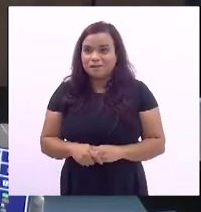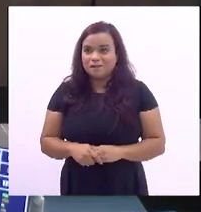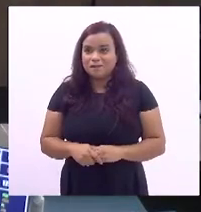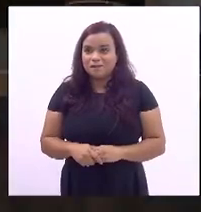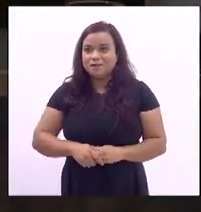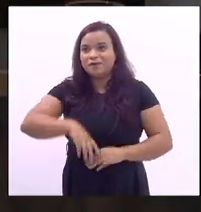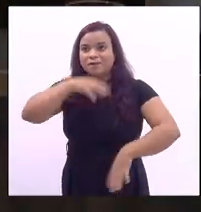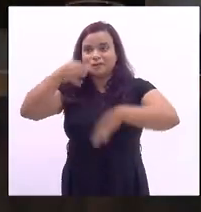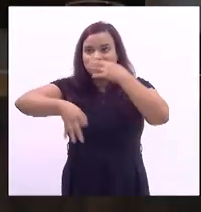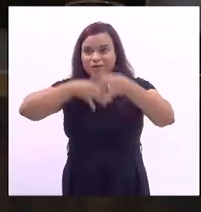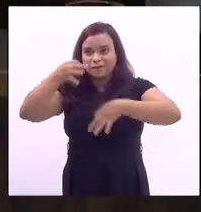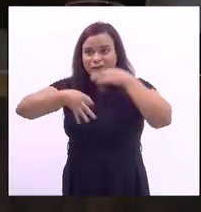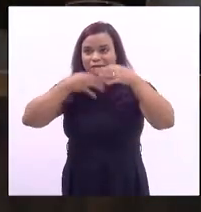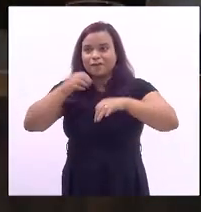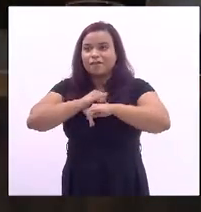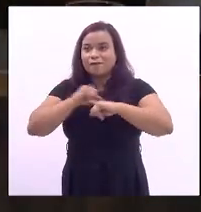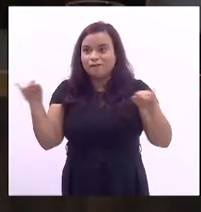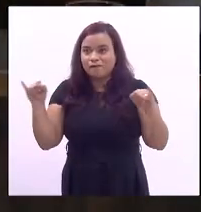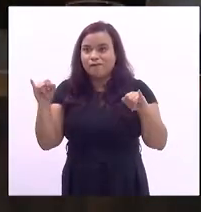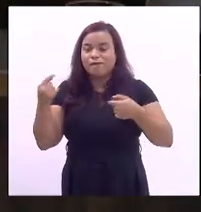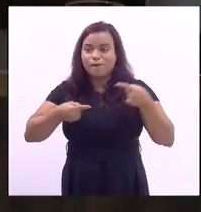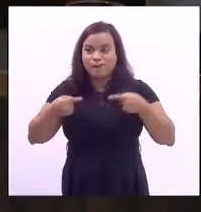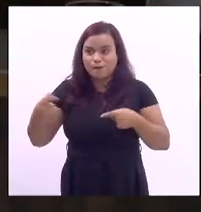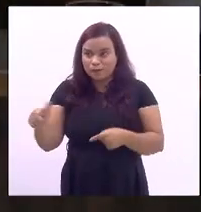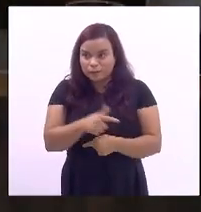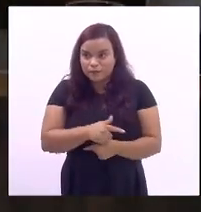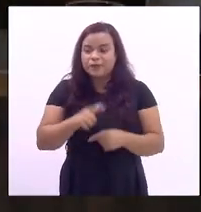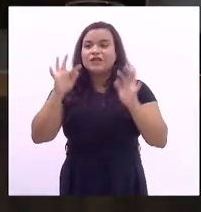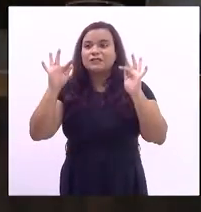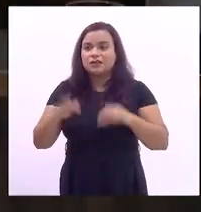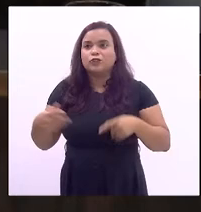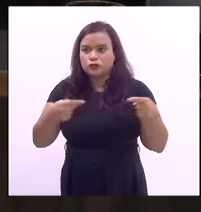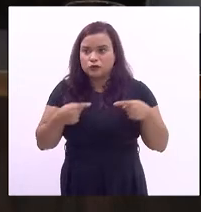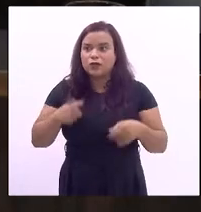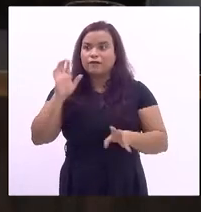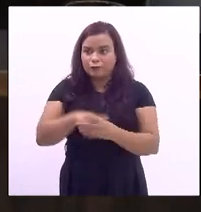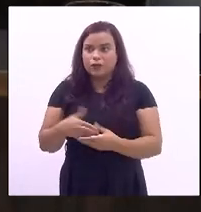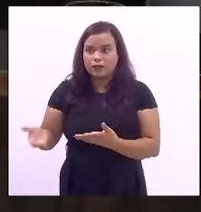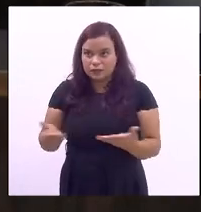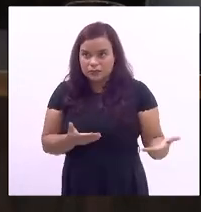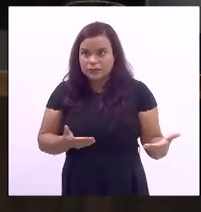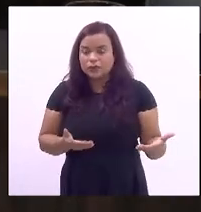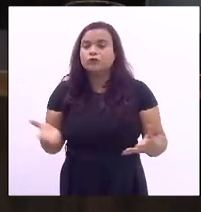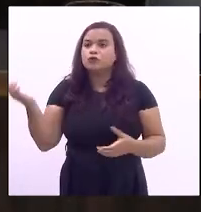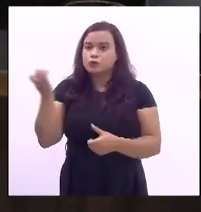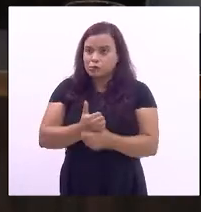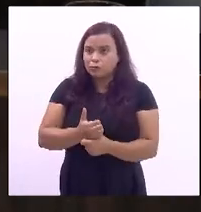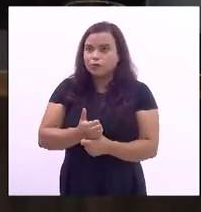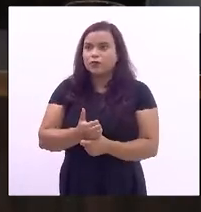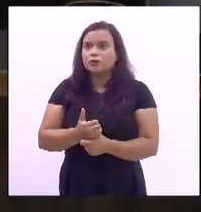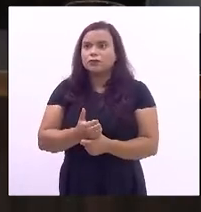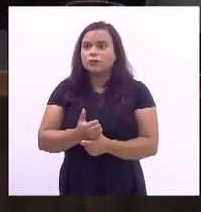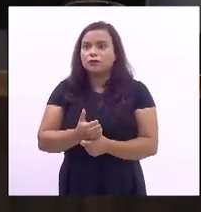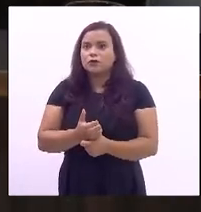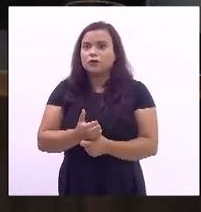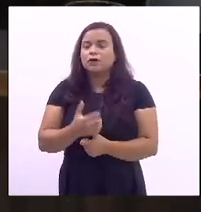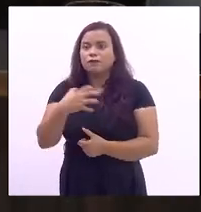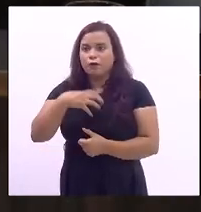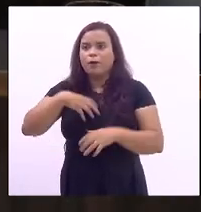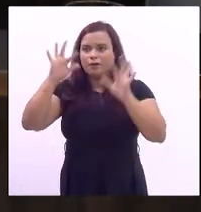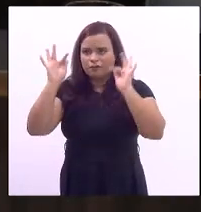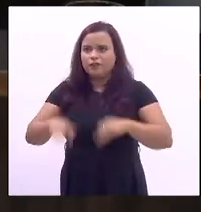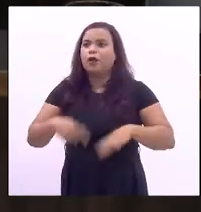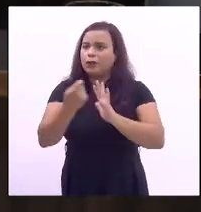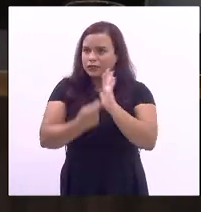e os pareceres emitidos em discussão na Avenida quer discutir se a discussão em votação substitutivo da vó com forma